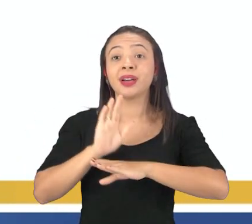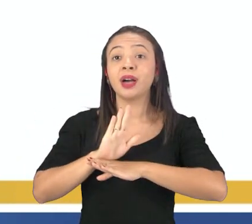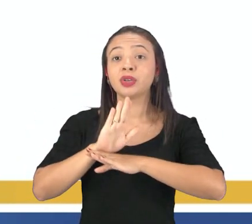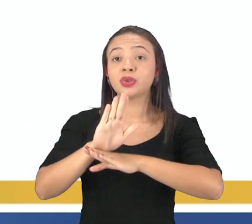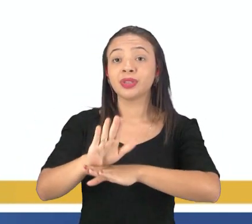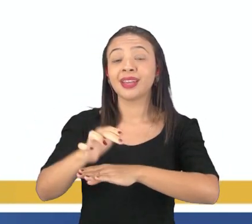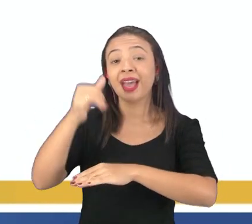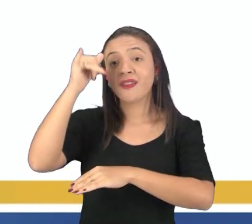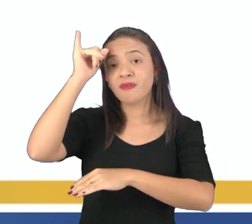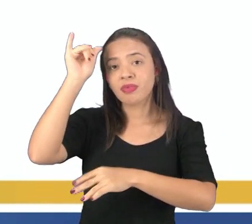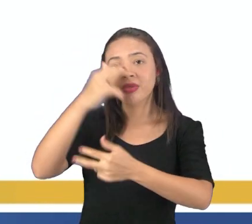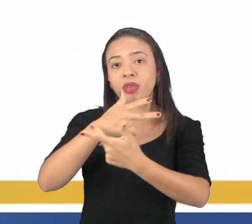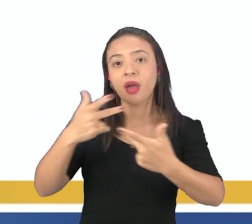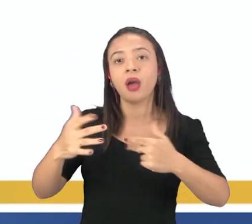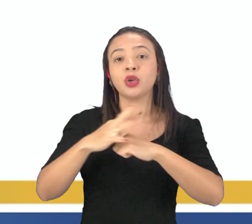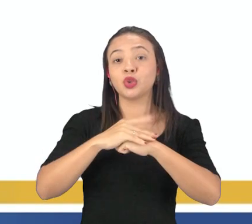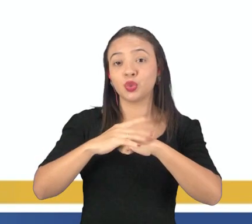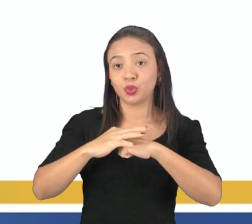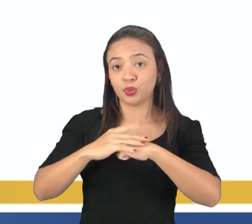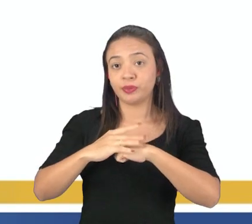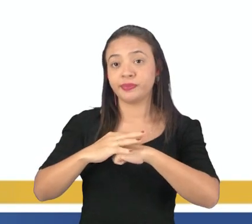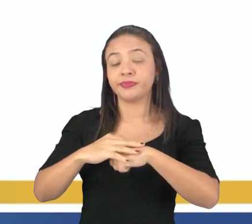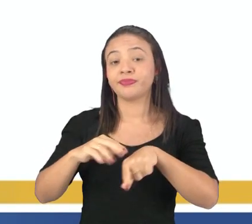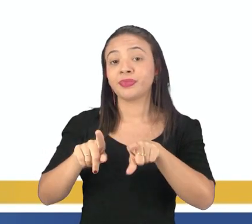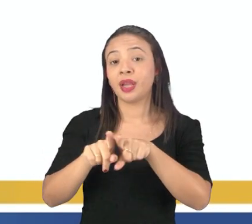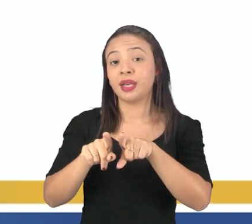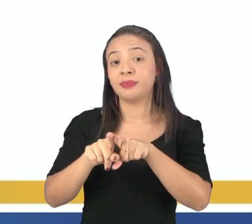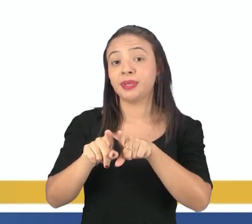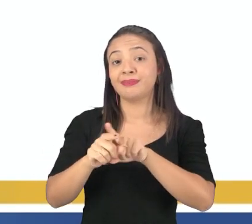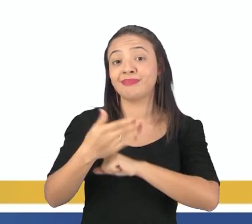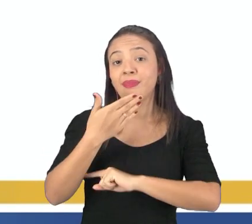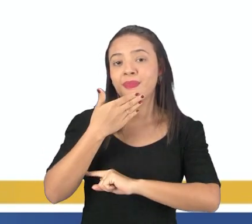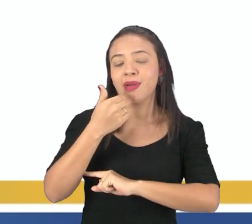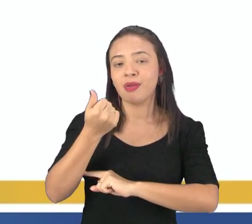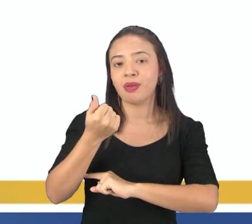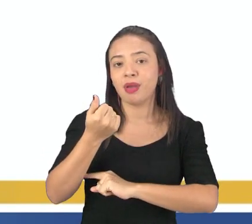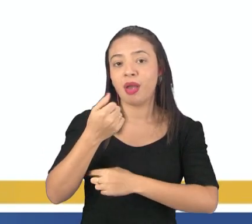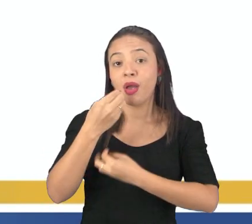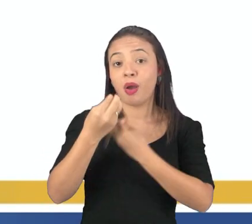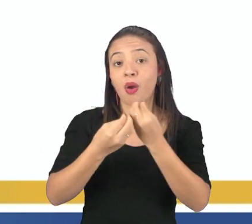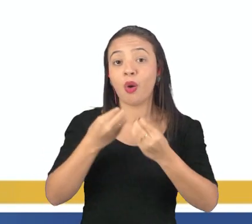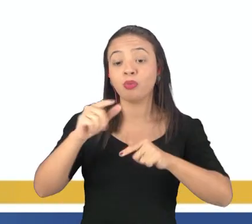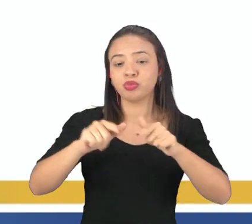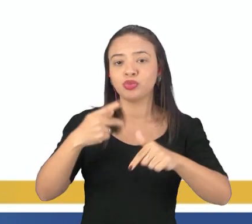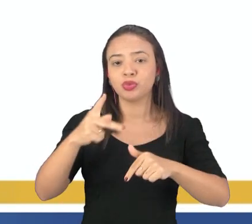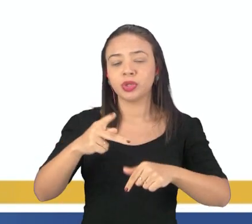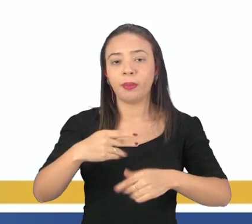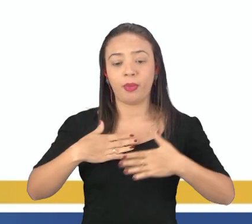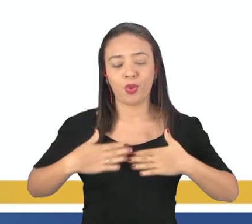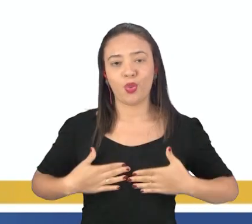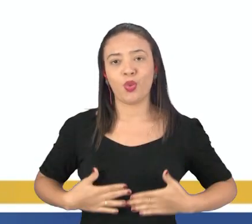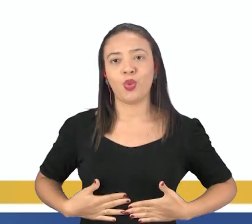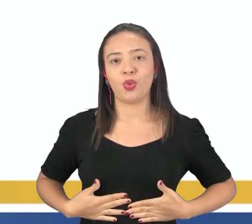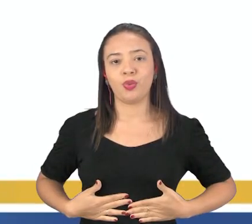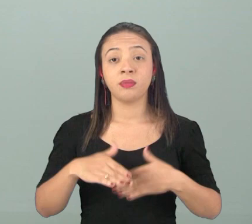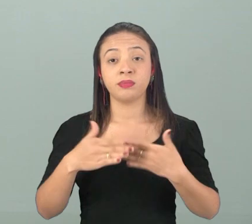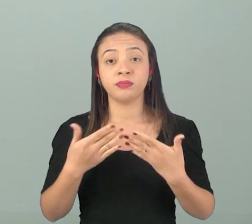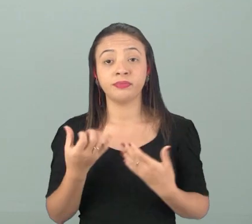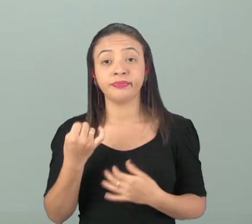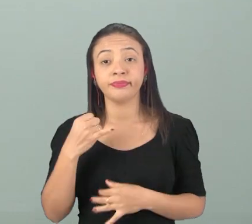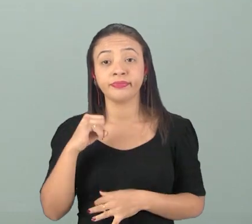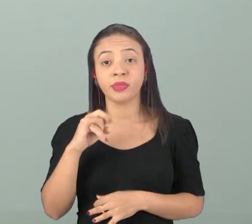Pode ajudar a evitar aí uma série de doenças e, além disso, pode até melhorar o funcionamento do teu